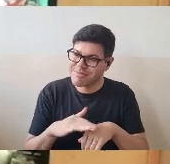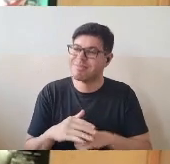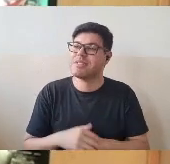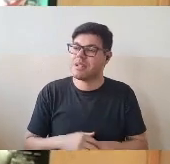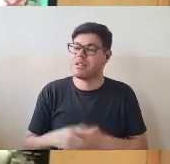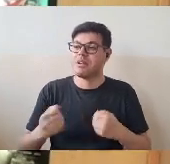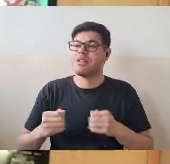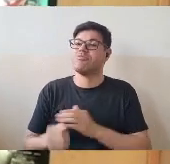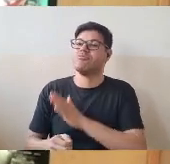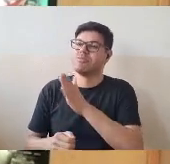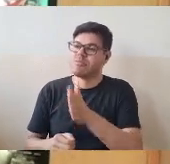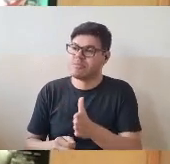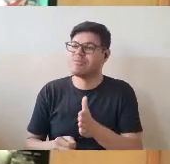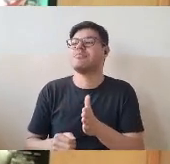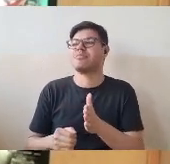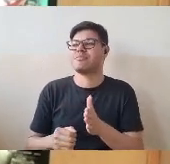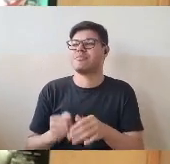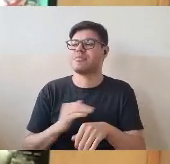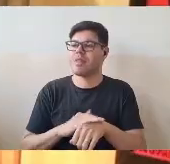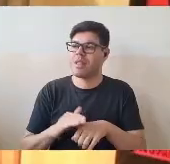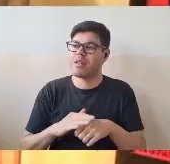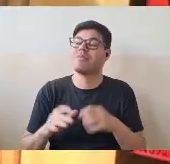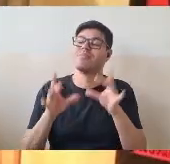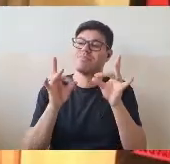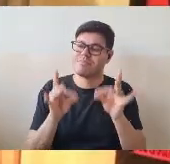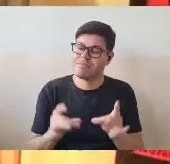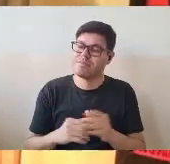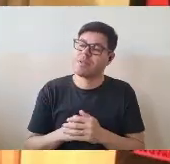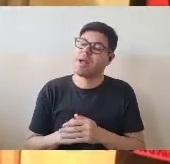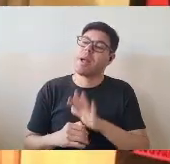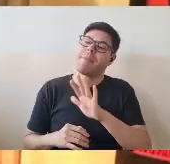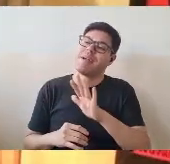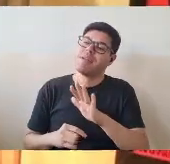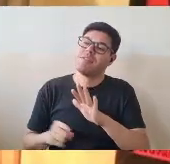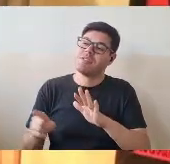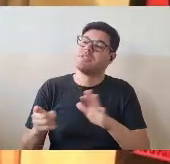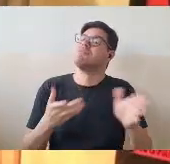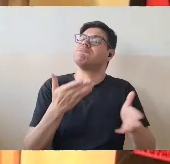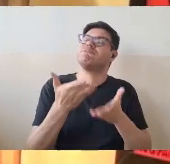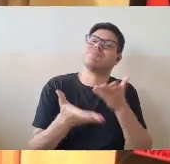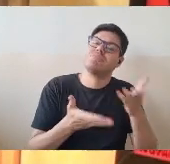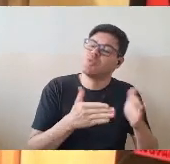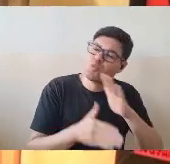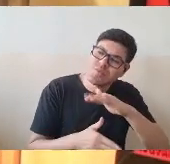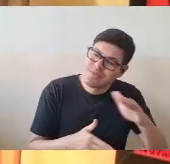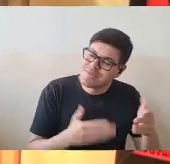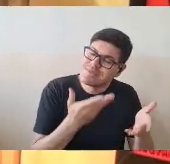Sim. Agora, a pediatria. Eu conversei com vários pediatras, inclusive aqui.